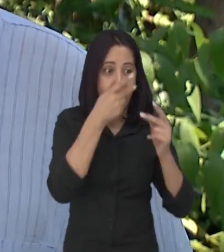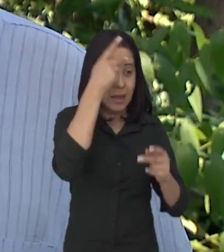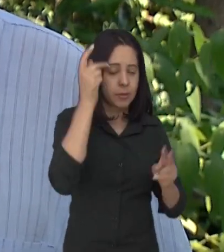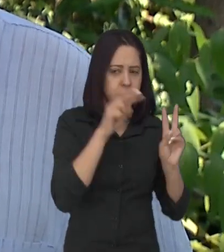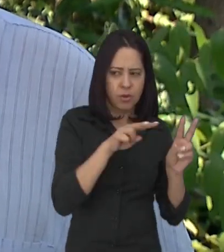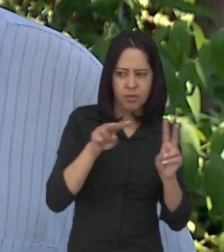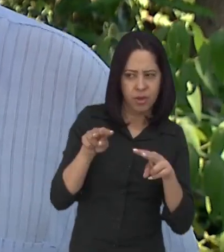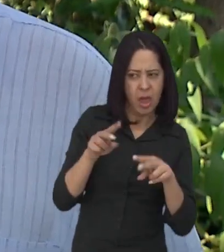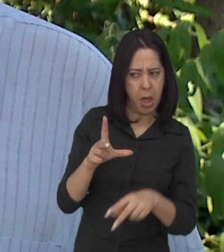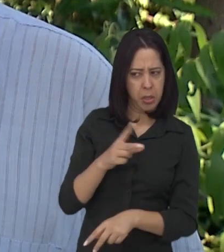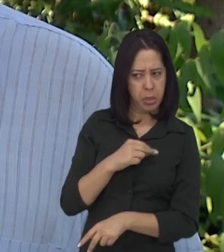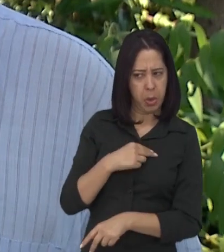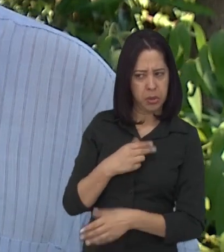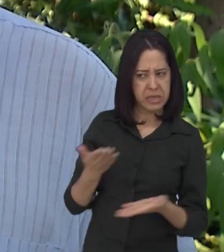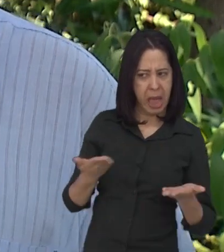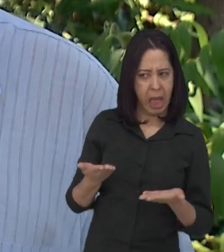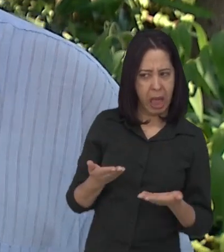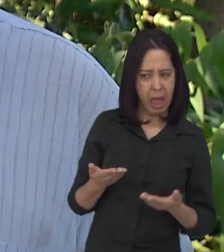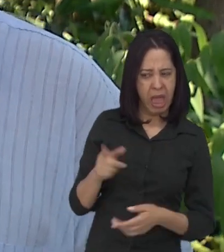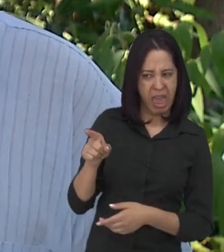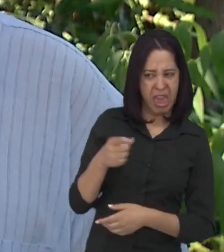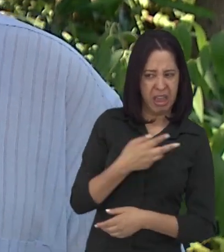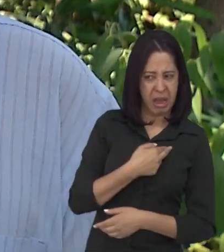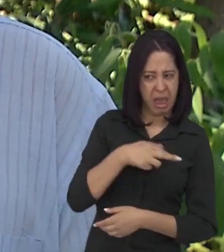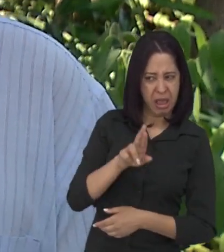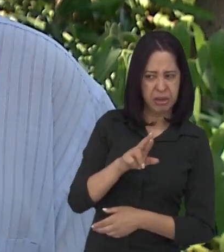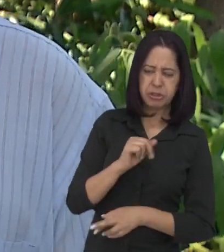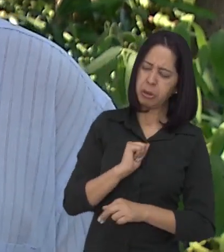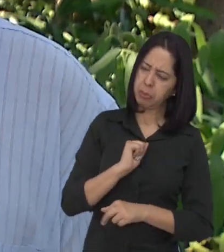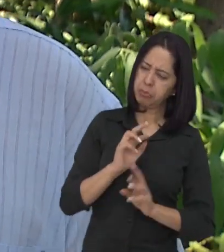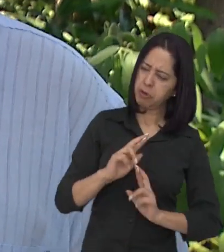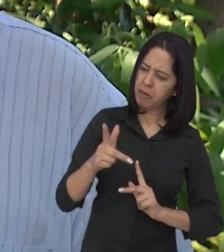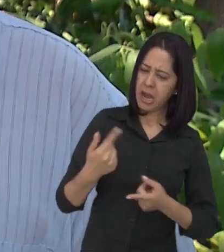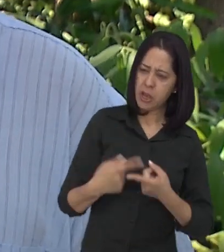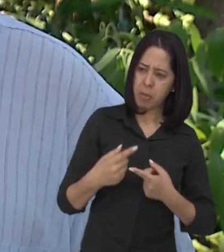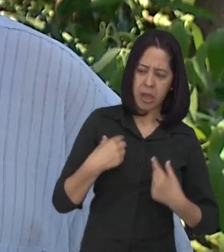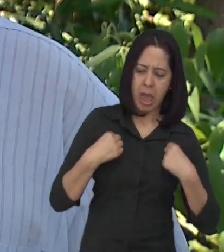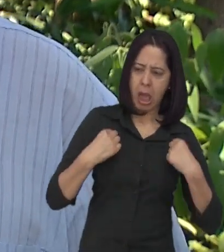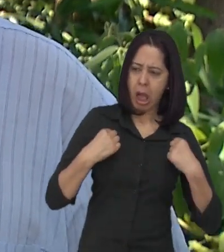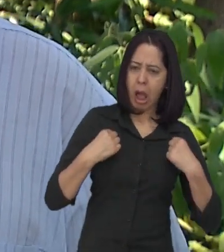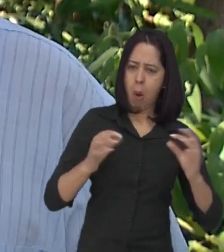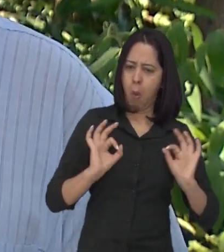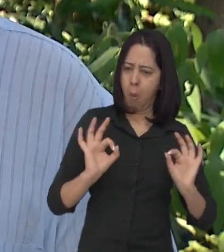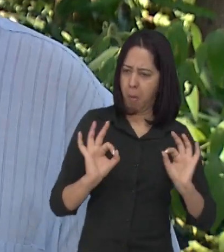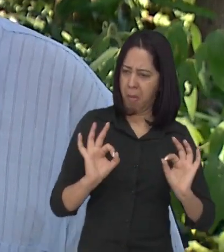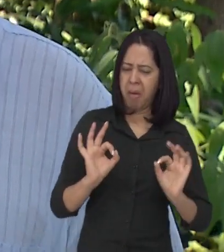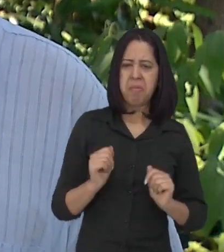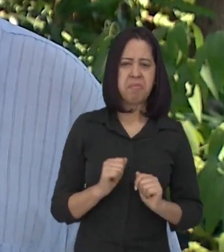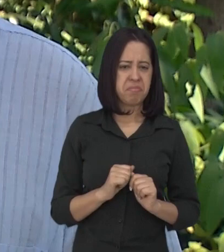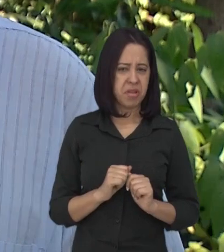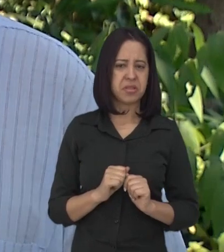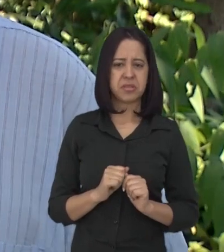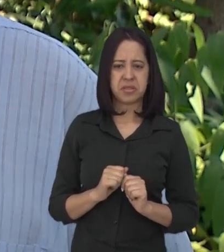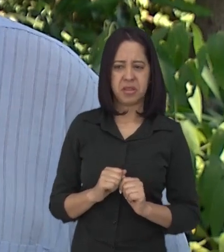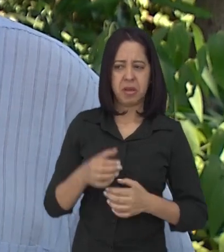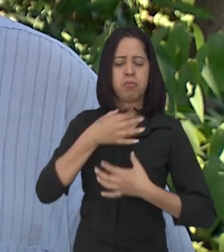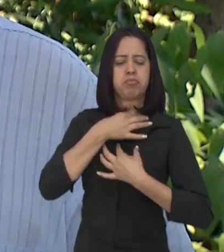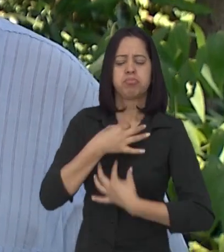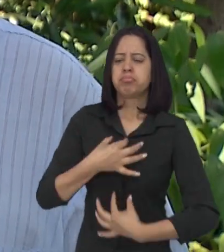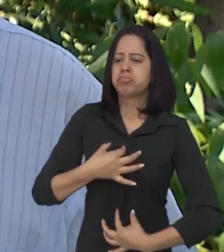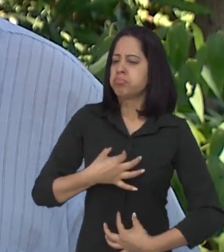para ele e falavam, olha, deve ser alguma pessoa religiosa, né, usando um traje um traje específico, um traje